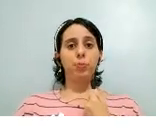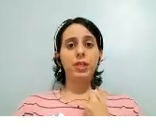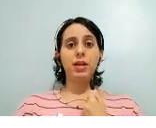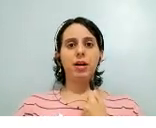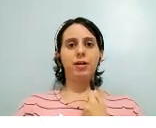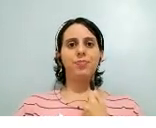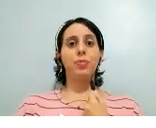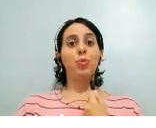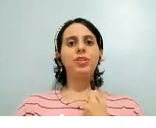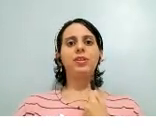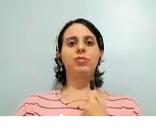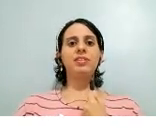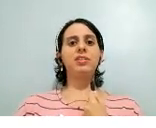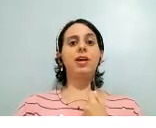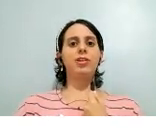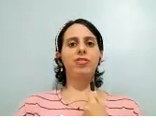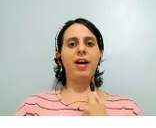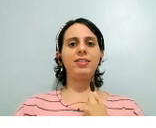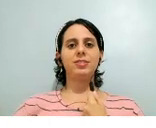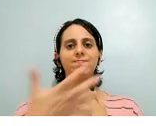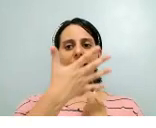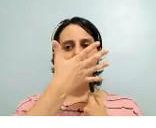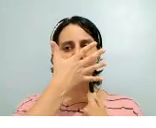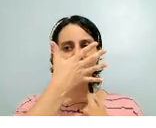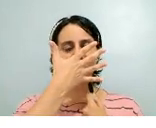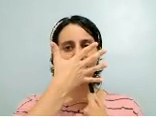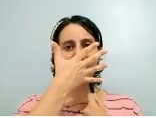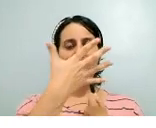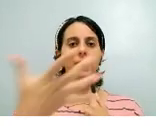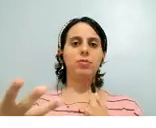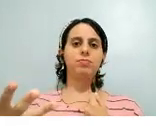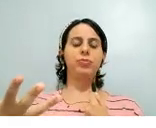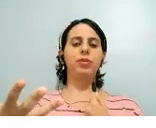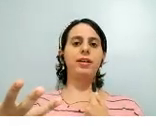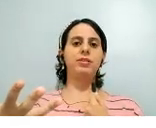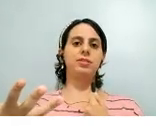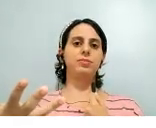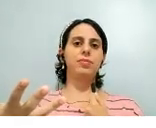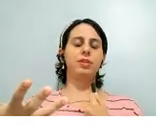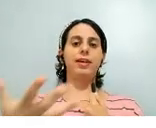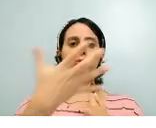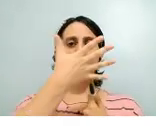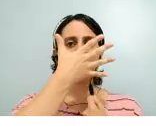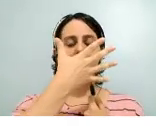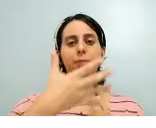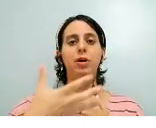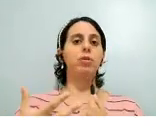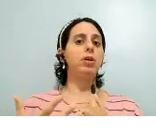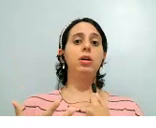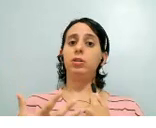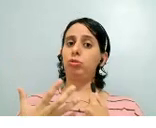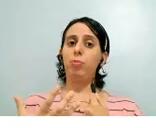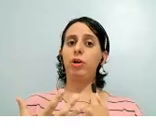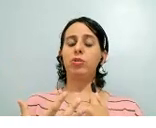gente espirra, muitas vezes o que que a gente faz, né? Leva a mão no nariz, né? Espirra na